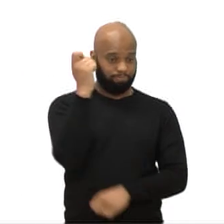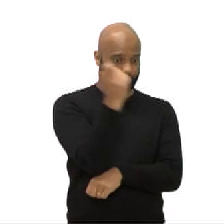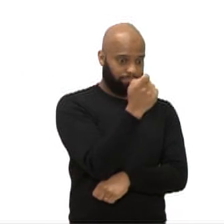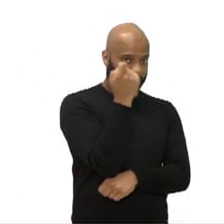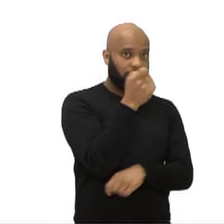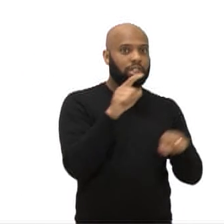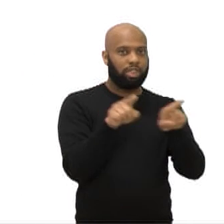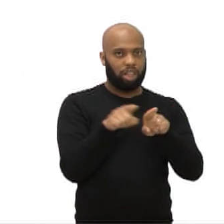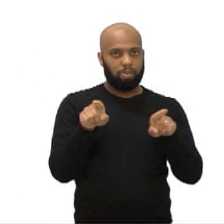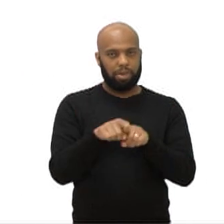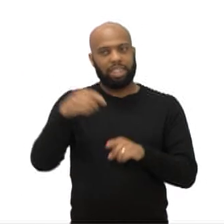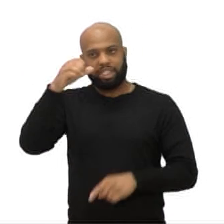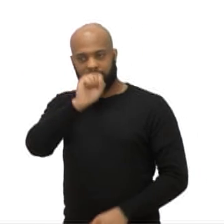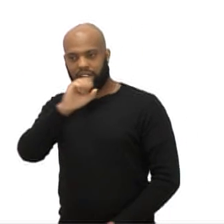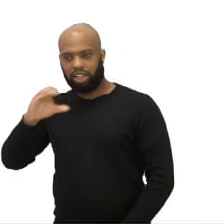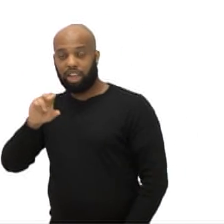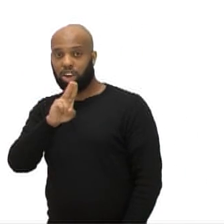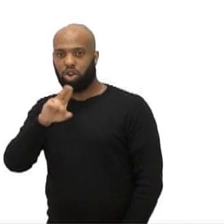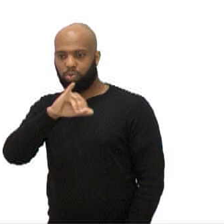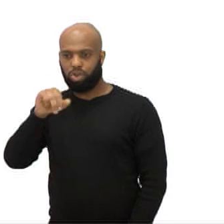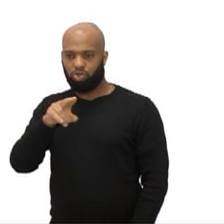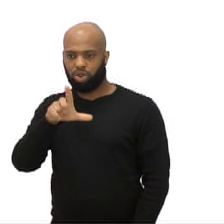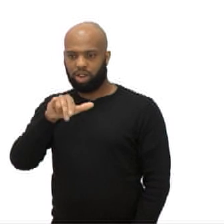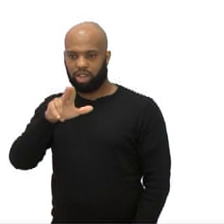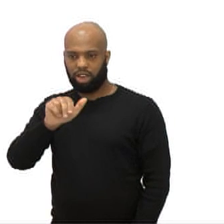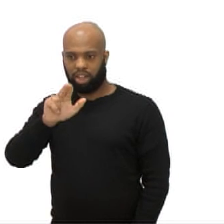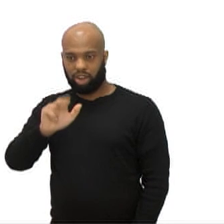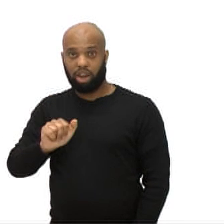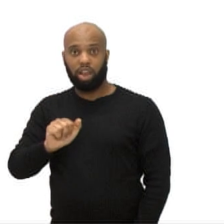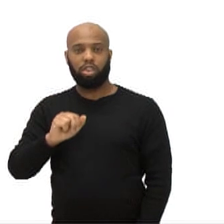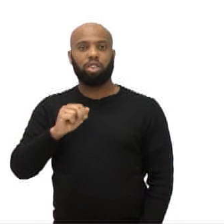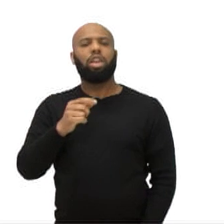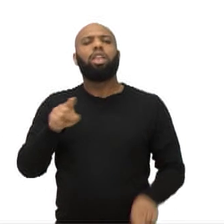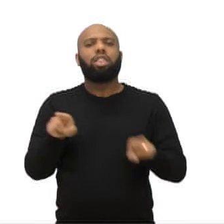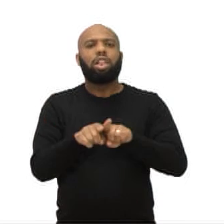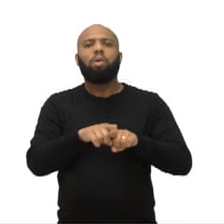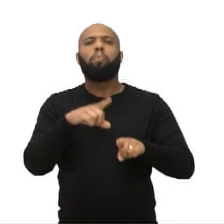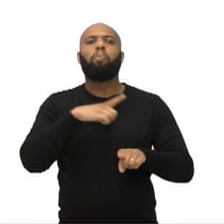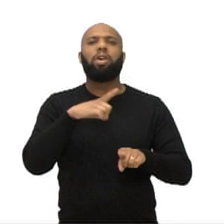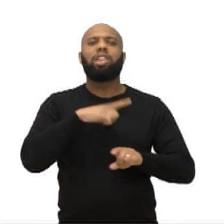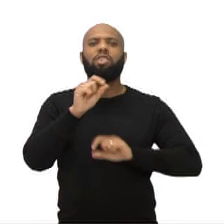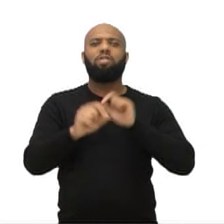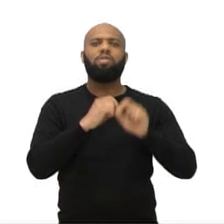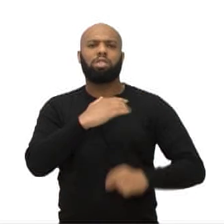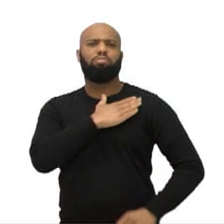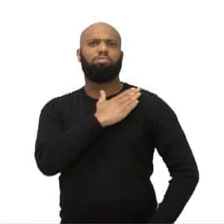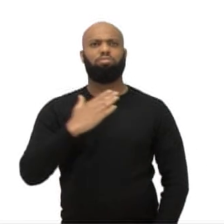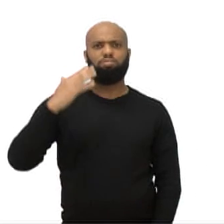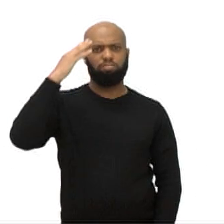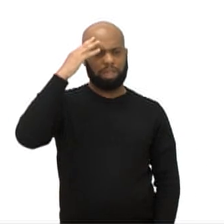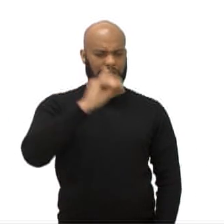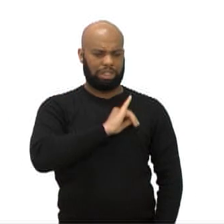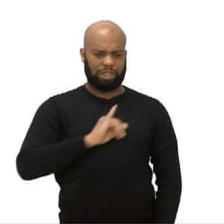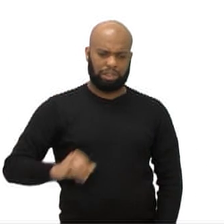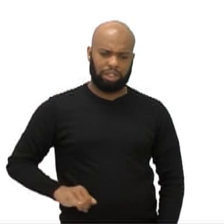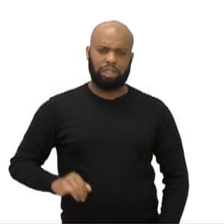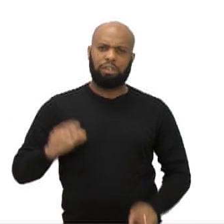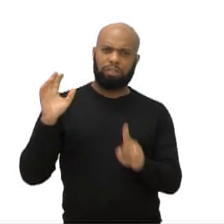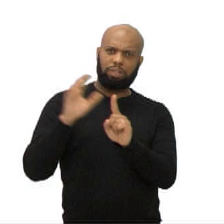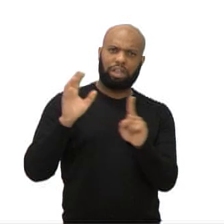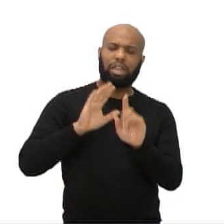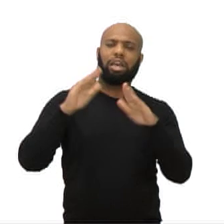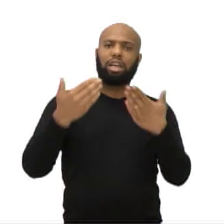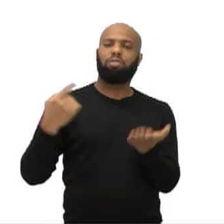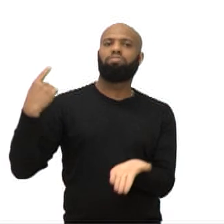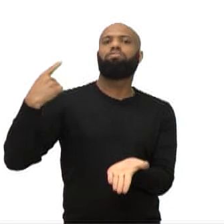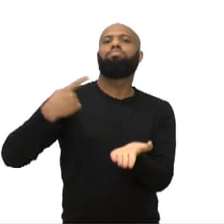e a Juliana, em Santa Catarina. Todavia, nos últimos anos do conflito, as forças imperiais pressionaram e a guerra terminou com o